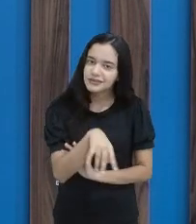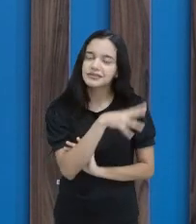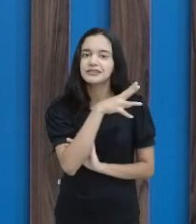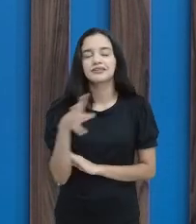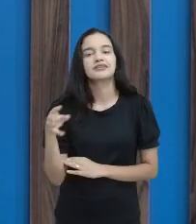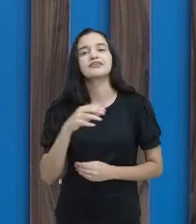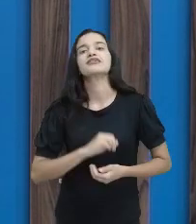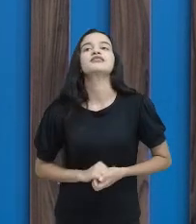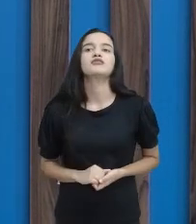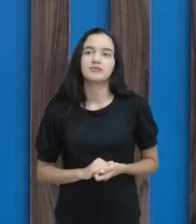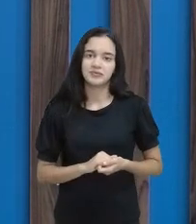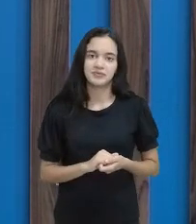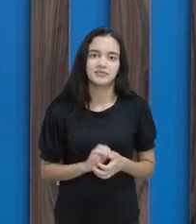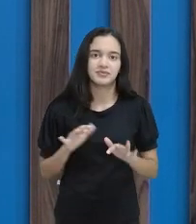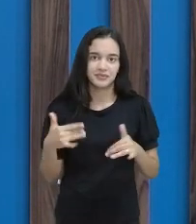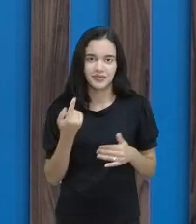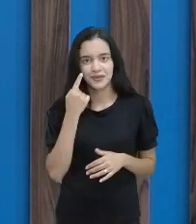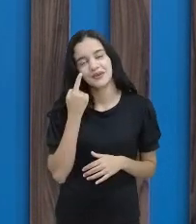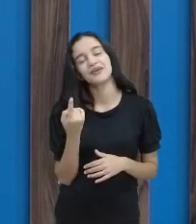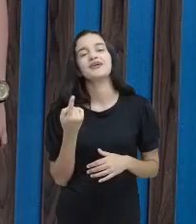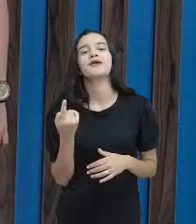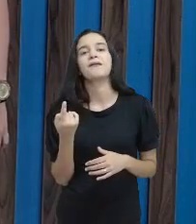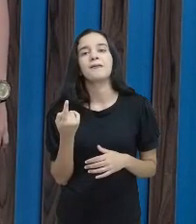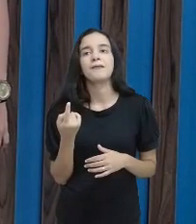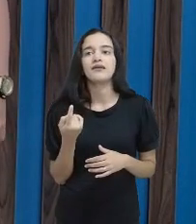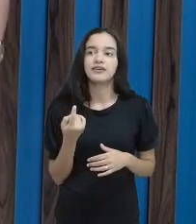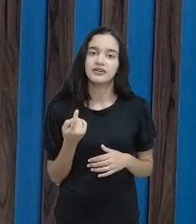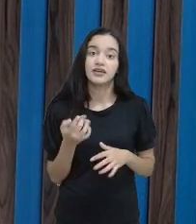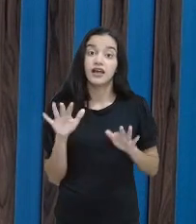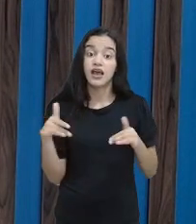para vocês. Não é isso, Carol? Pois é, isso